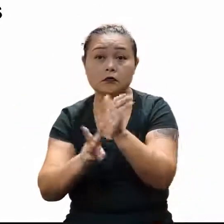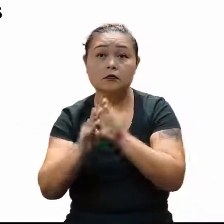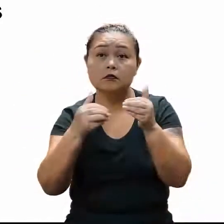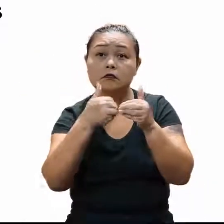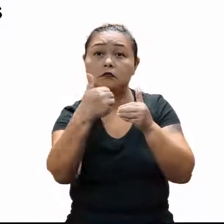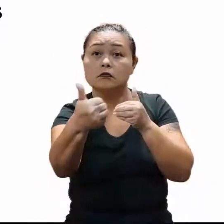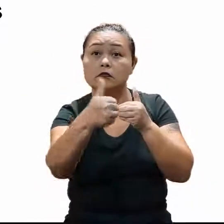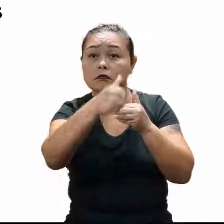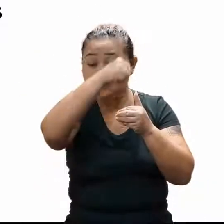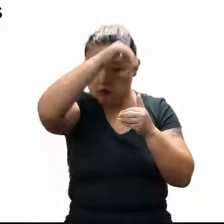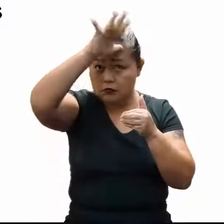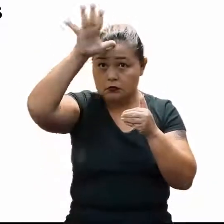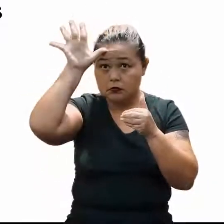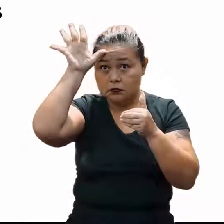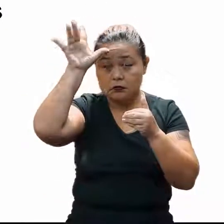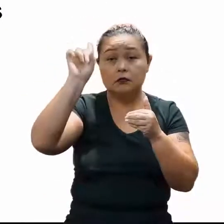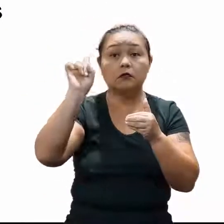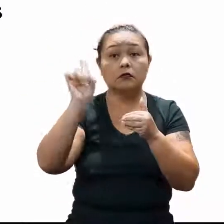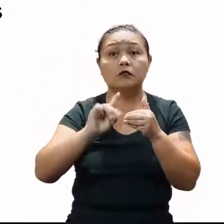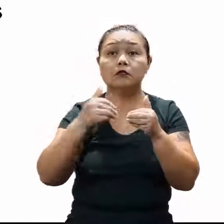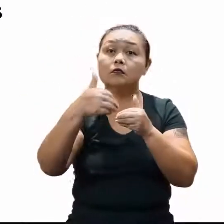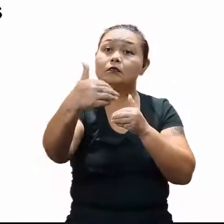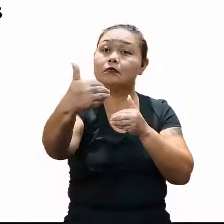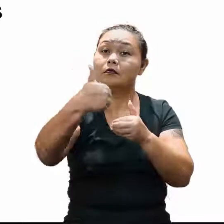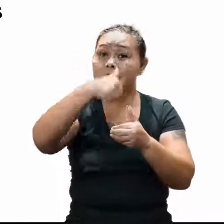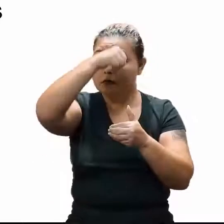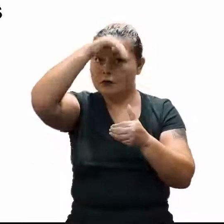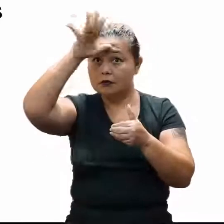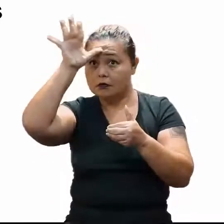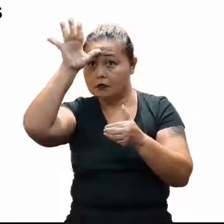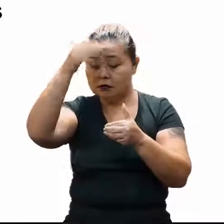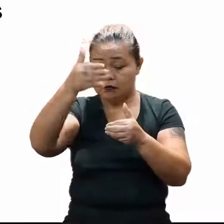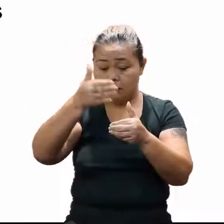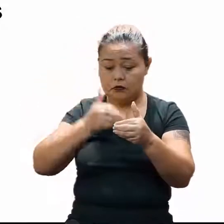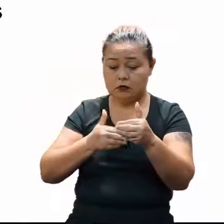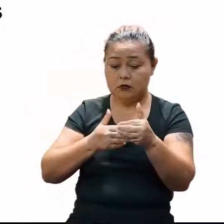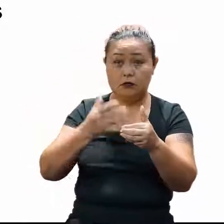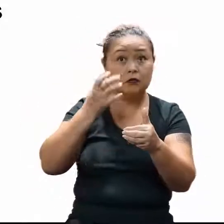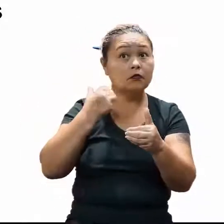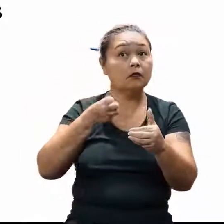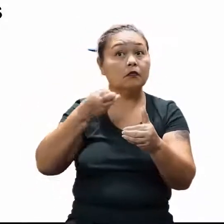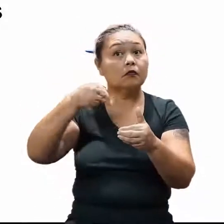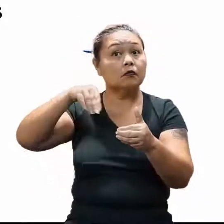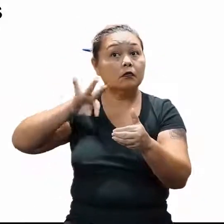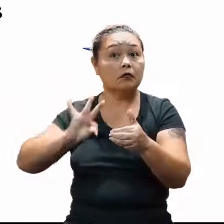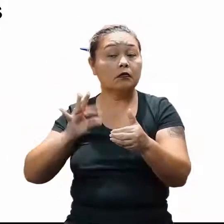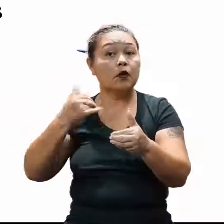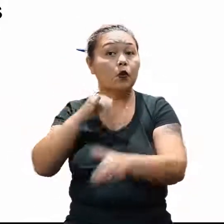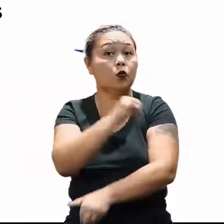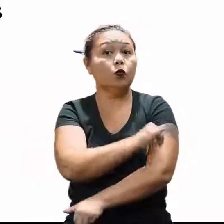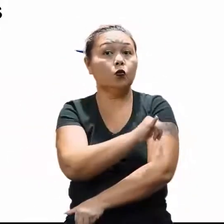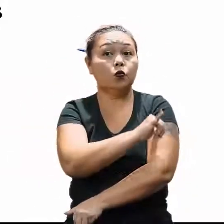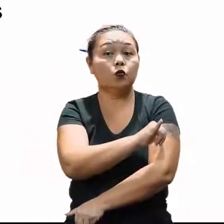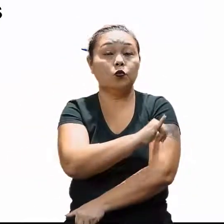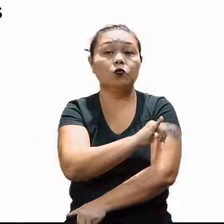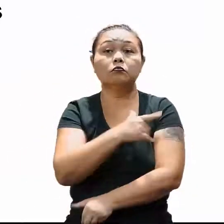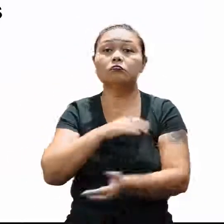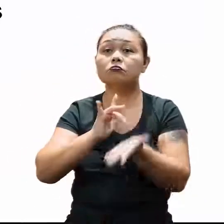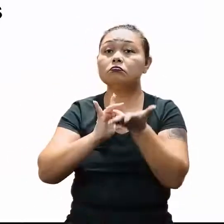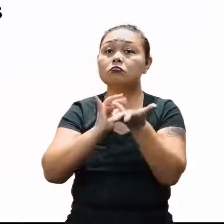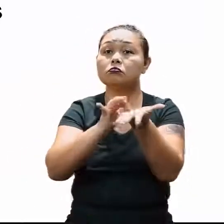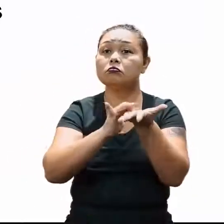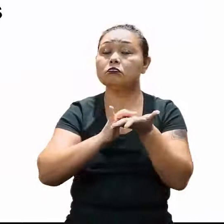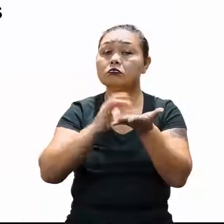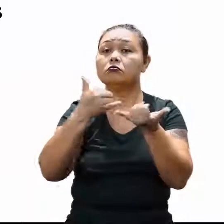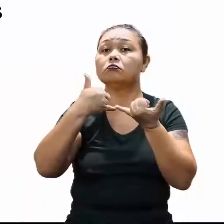com o Amazonas. É por isso que iria fazer essa interligação do Amazonas com o Mato Grosso e com o Rio de Janeiro, que já tinha linhas